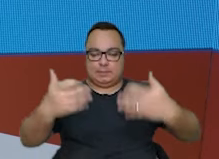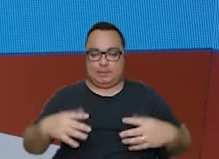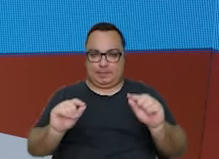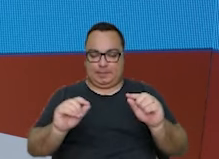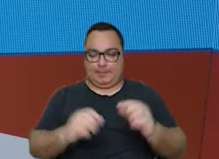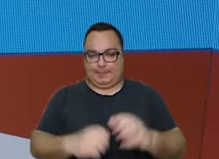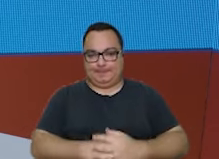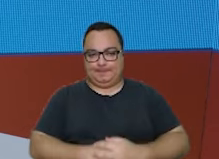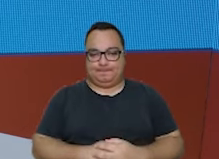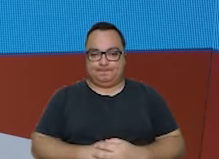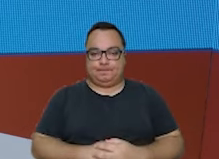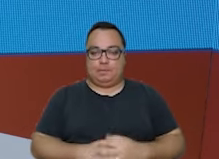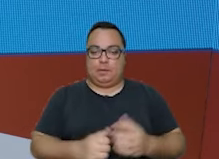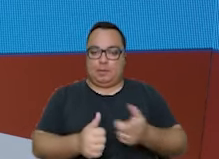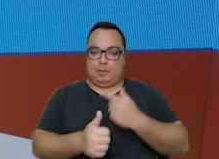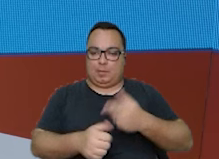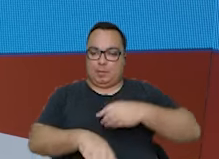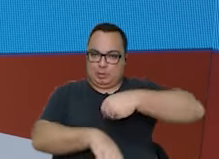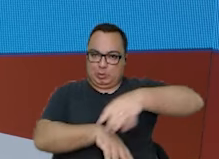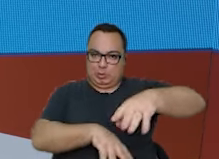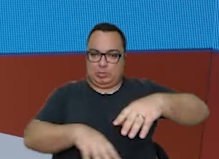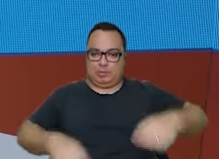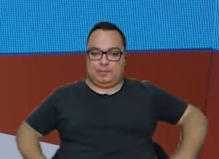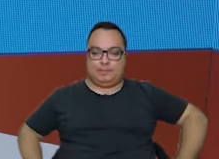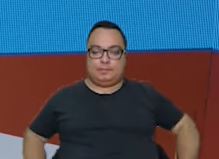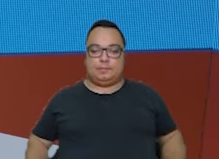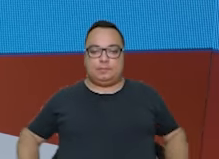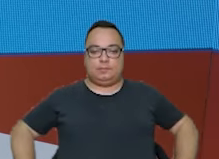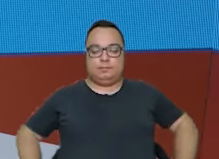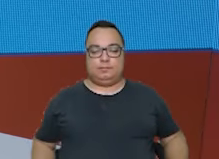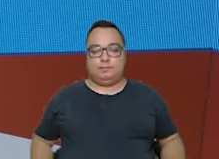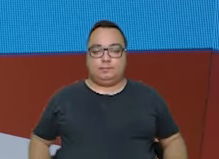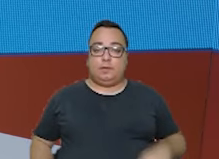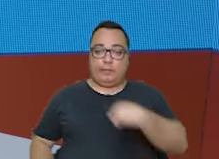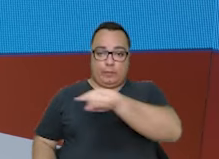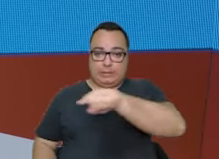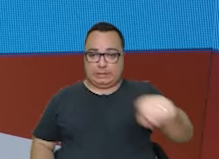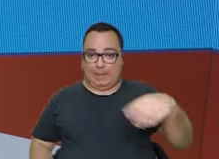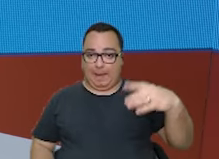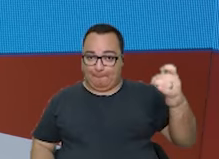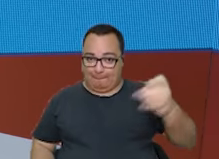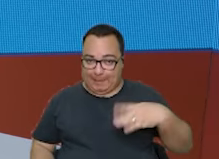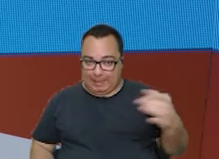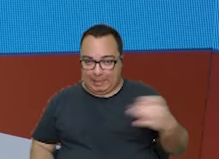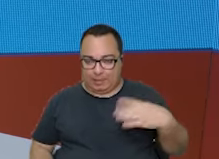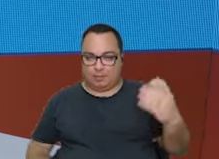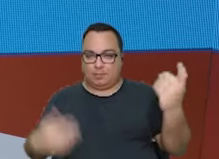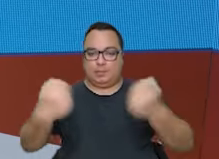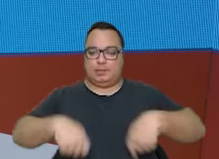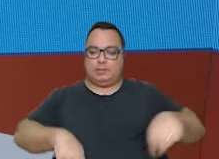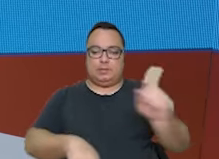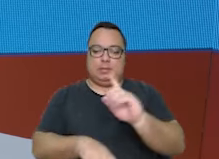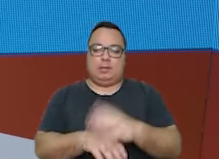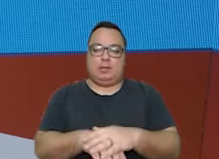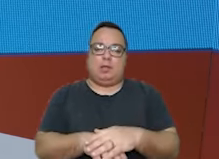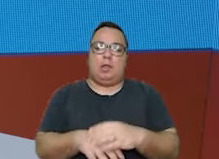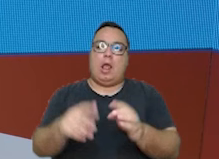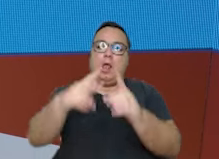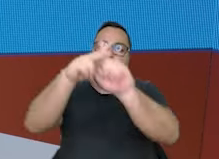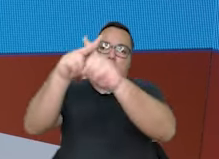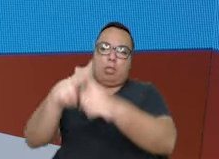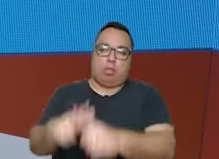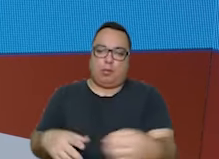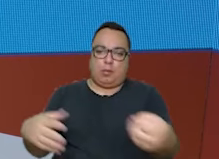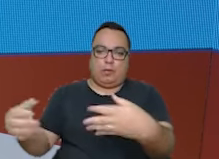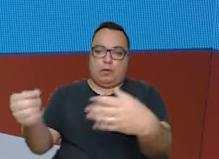eu que eu falo pro empreendedor hoje é assim não tenham medo não tenham medo de fazer adoção às novas ferramentas né acho que a gente já